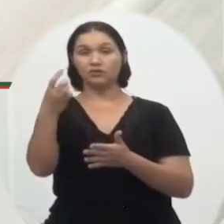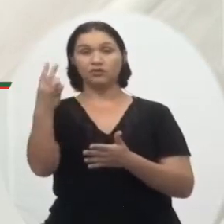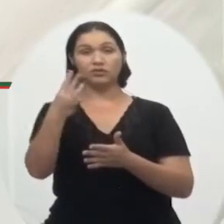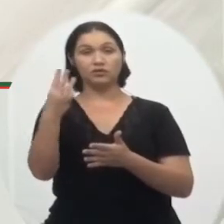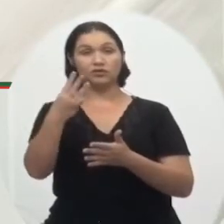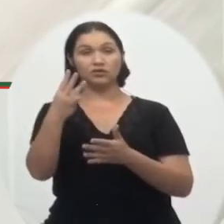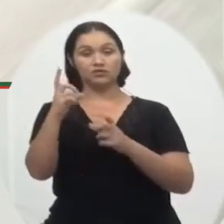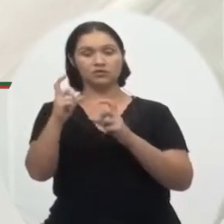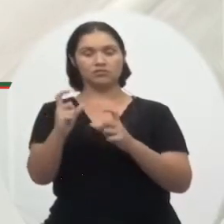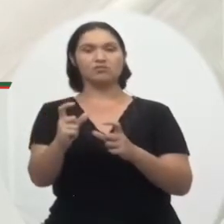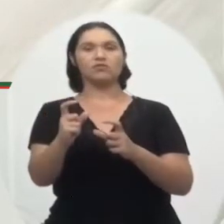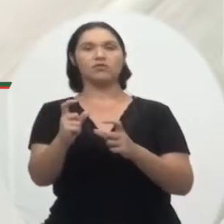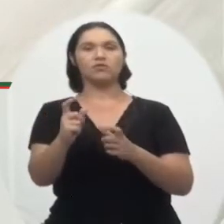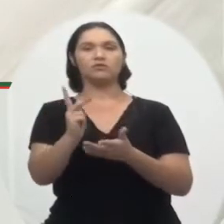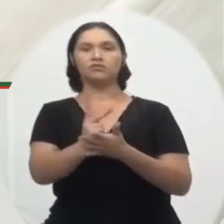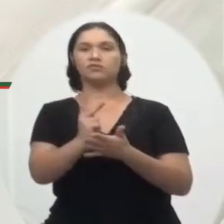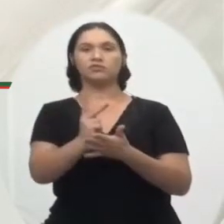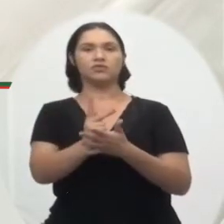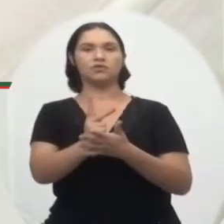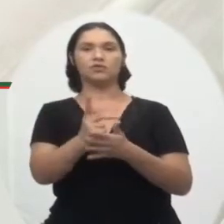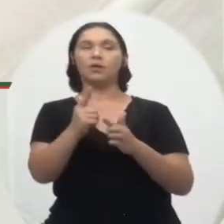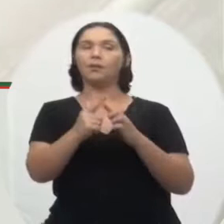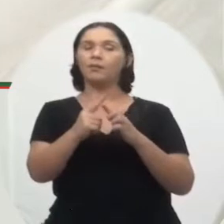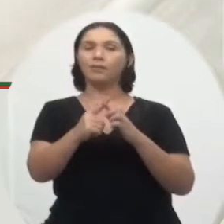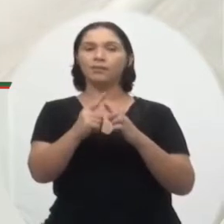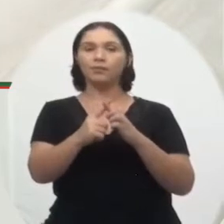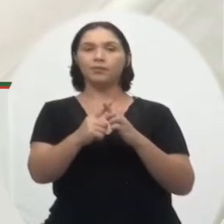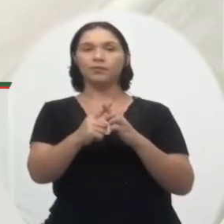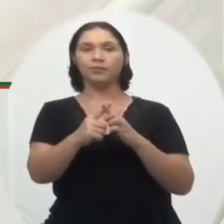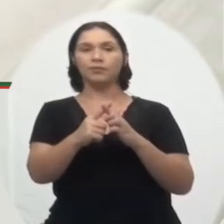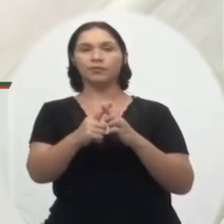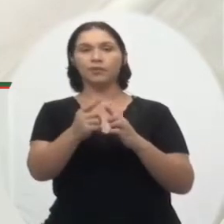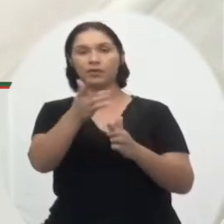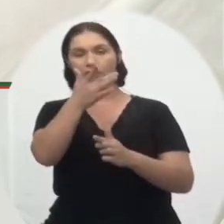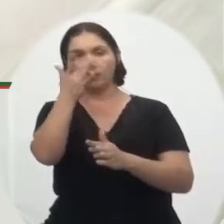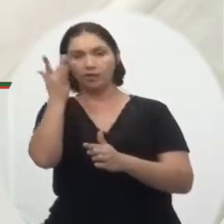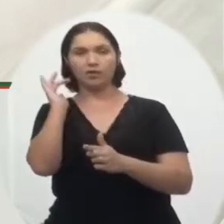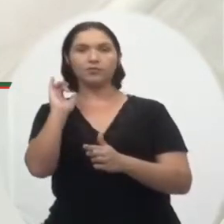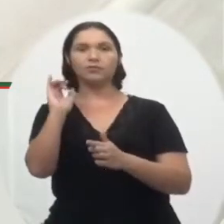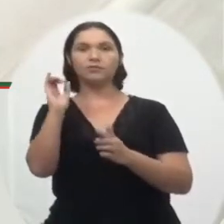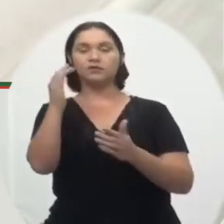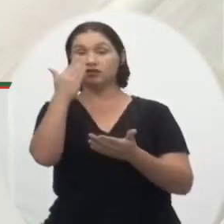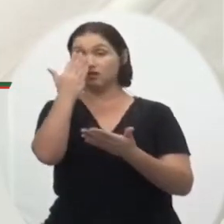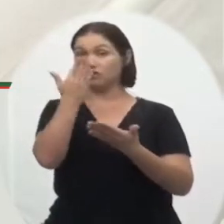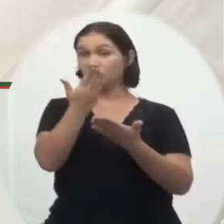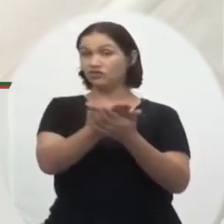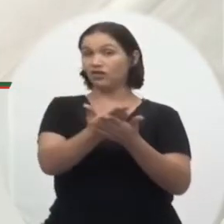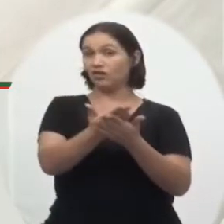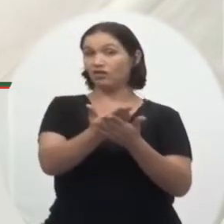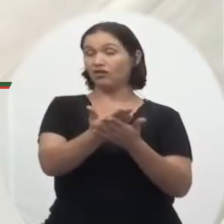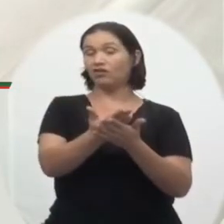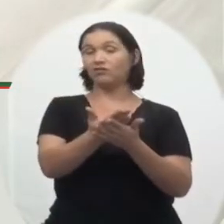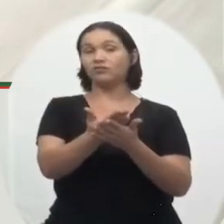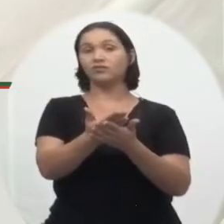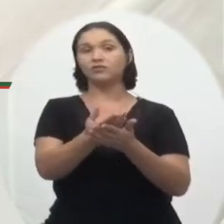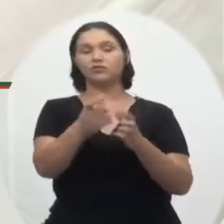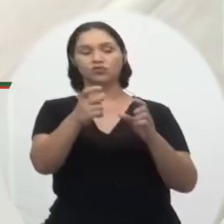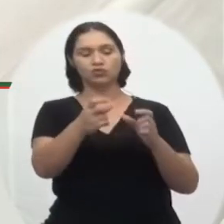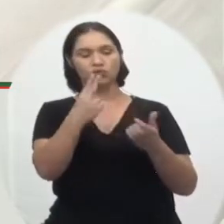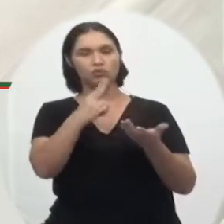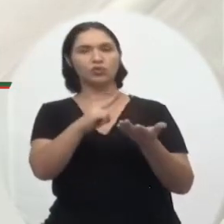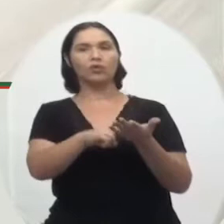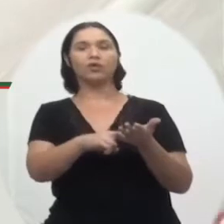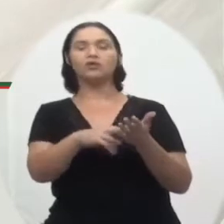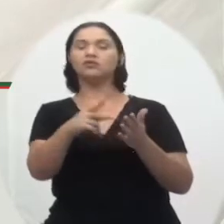família. Tamanha era a confiança que os brasileiros depositavam e que a gente está fazendo o possível para recobrar, dentro